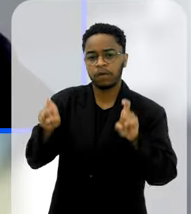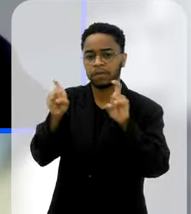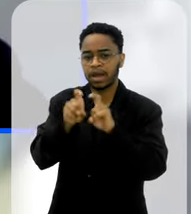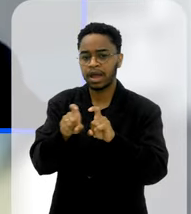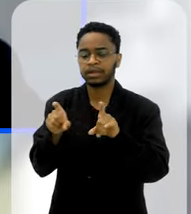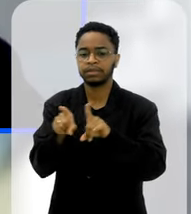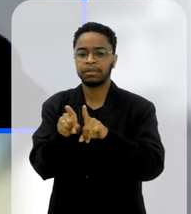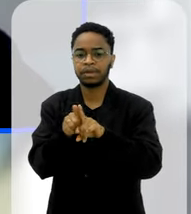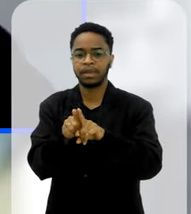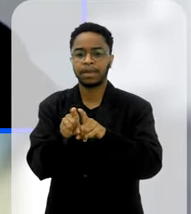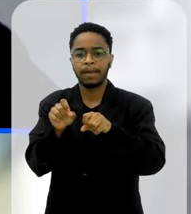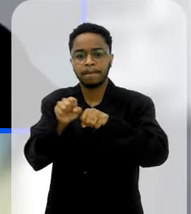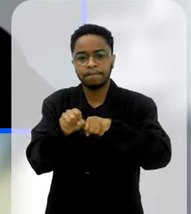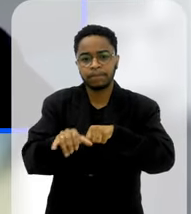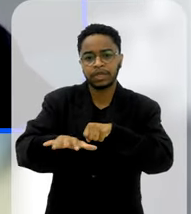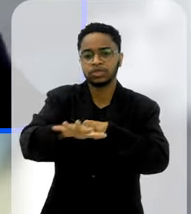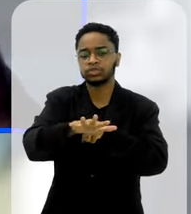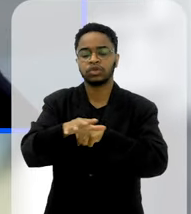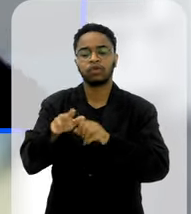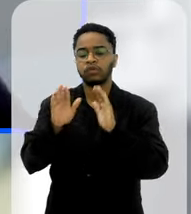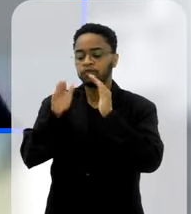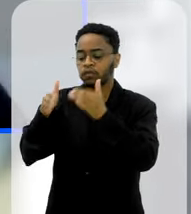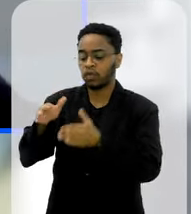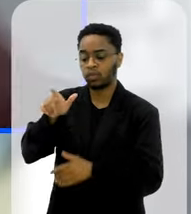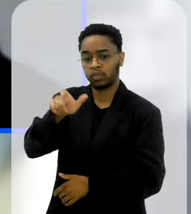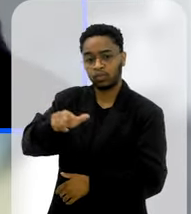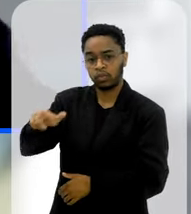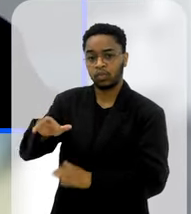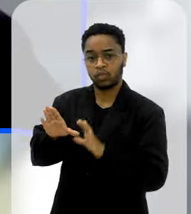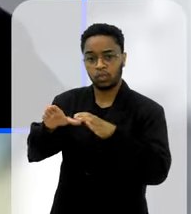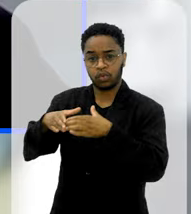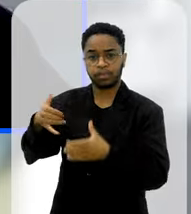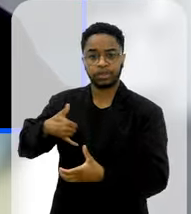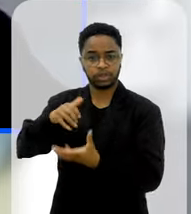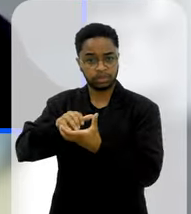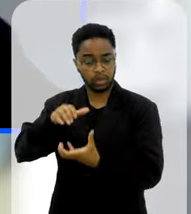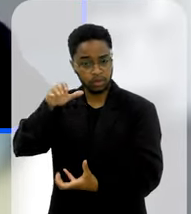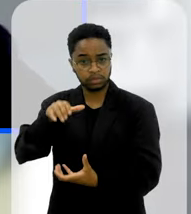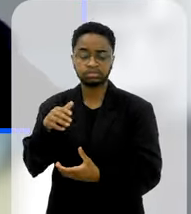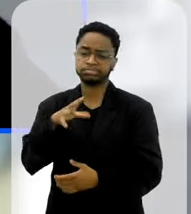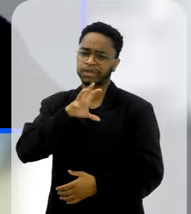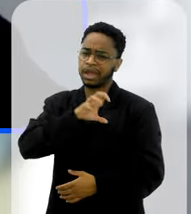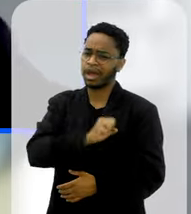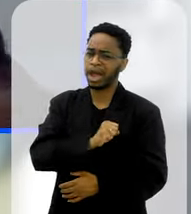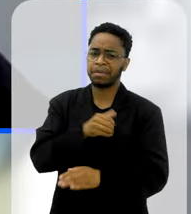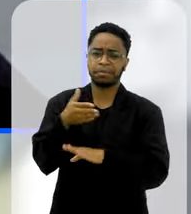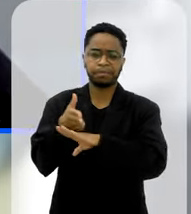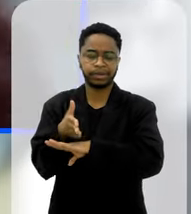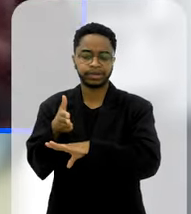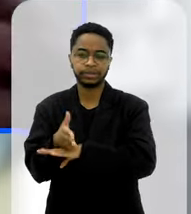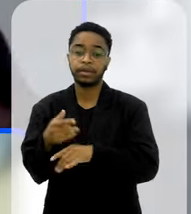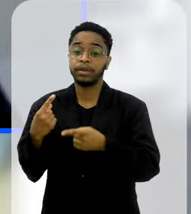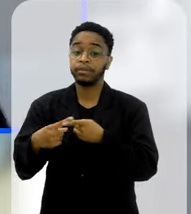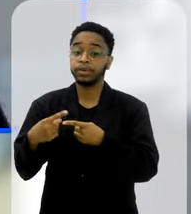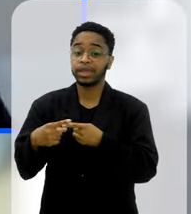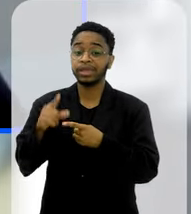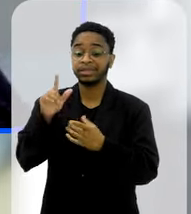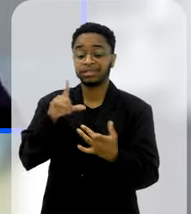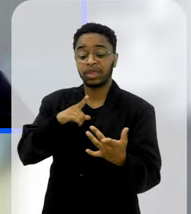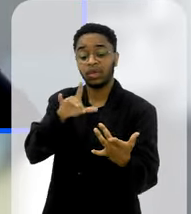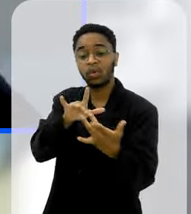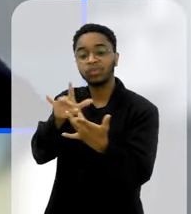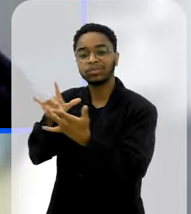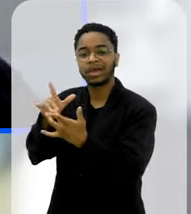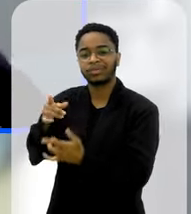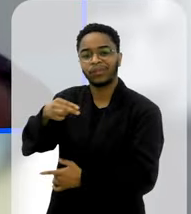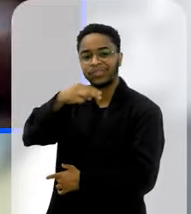da informática, as mídias sociais, para o grupo etário dos idosos. Eles adoram, né? Participam, porque essa é